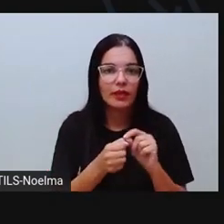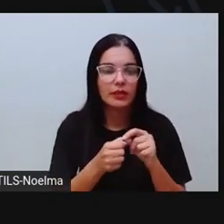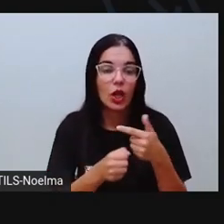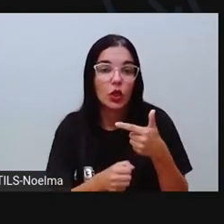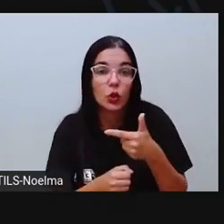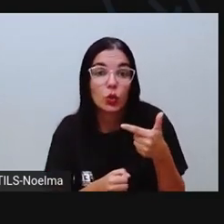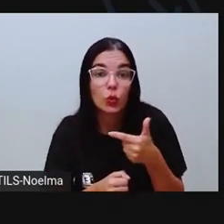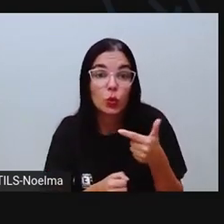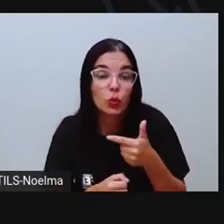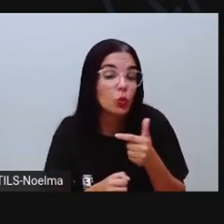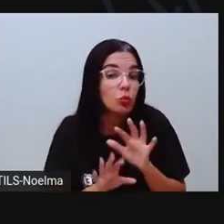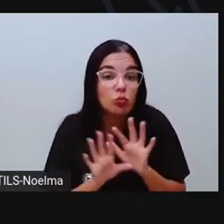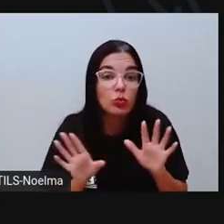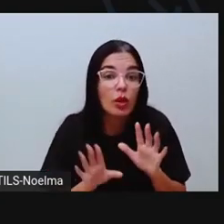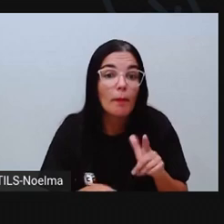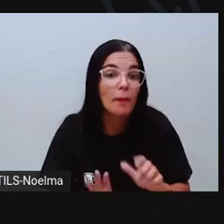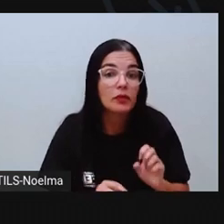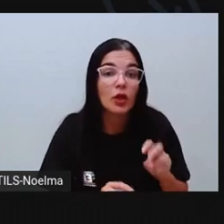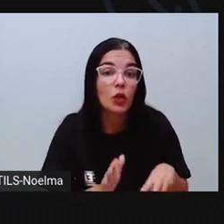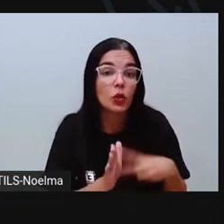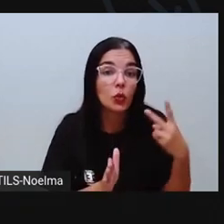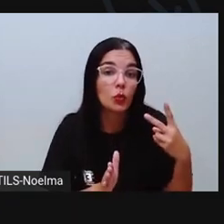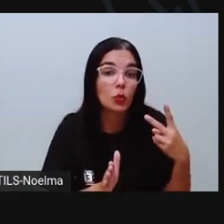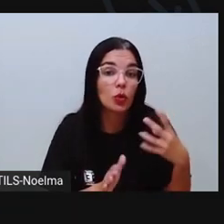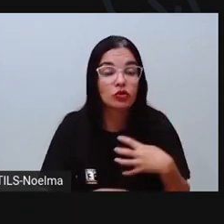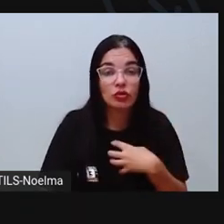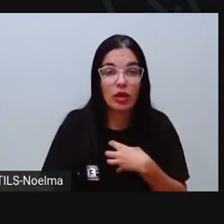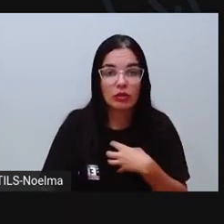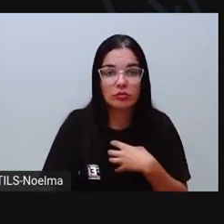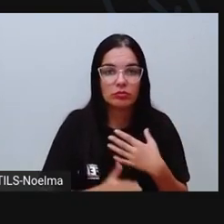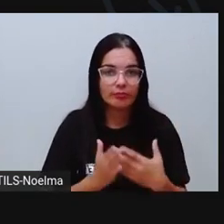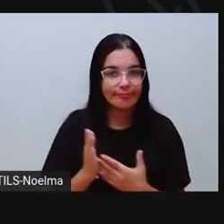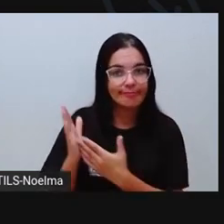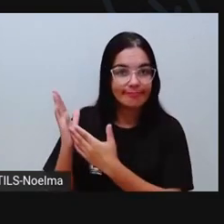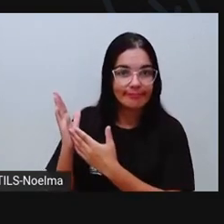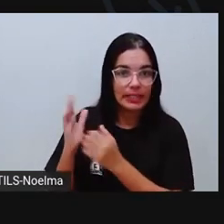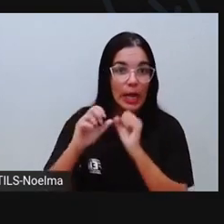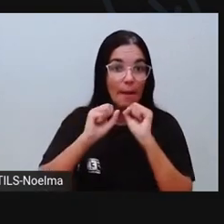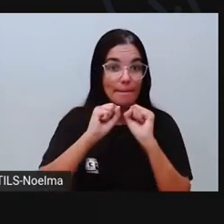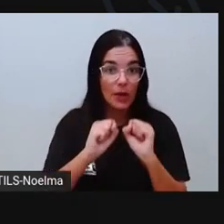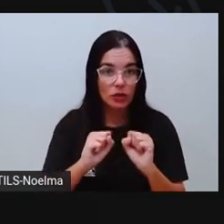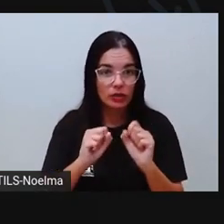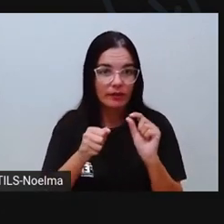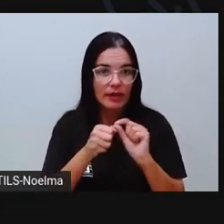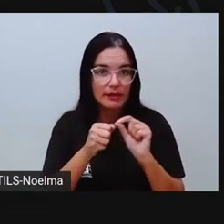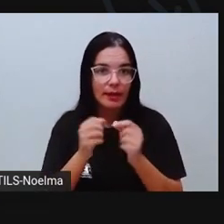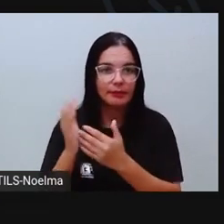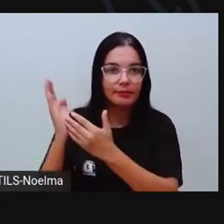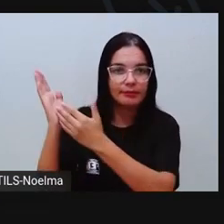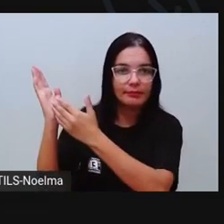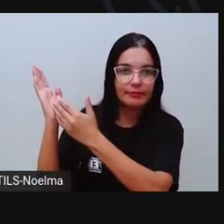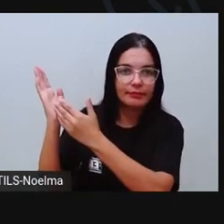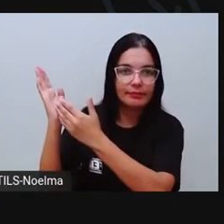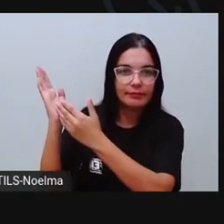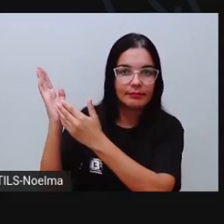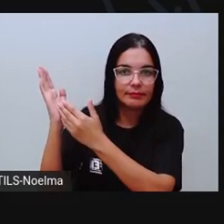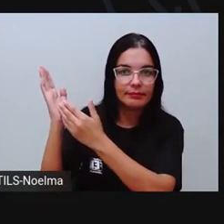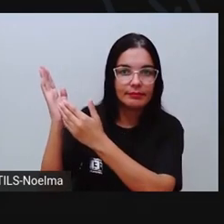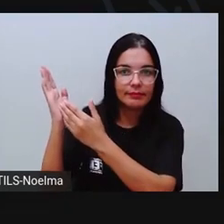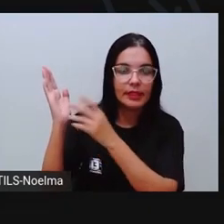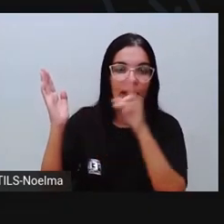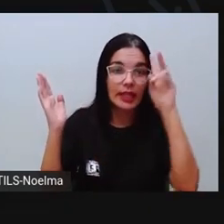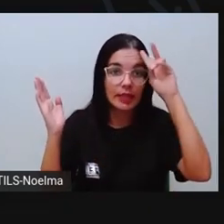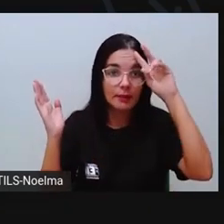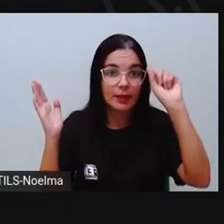a multiplicação. Eu posso fazer o seguinte, eu pegar esse 3 aqui, né, que representa aí 30 mil, viu,